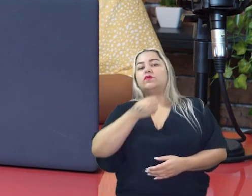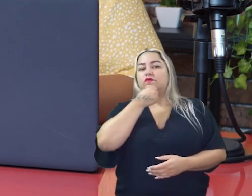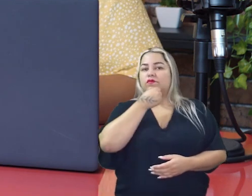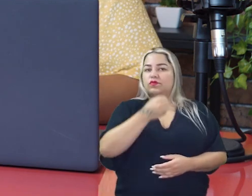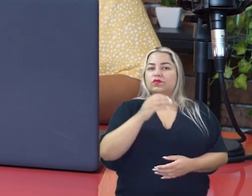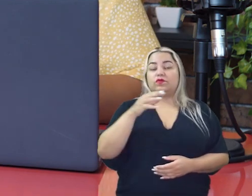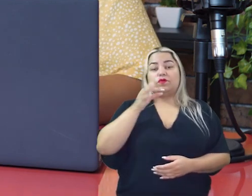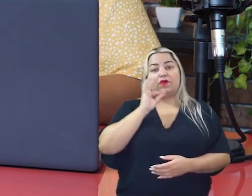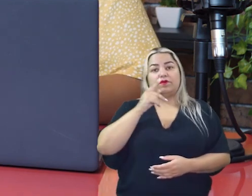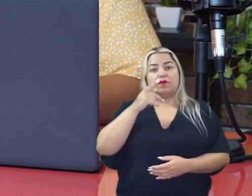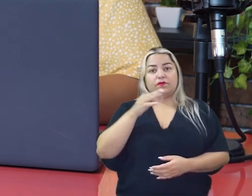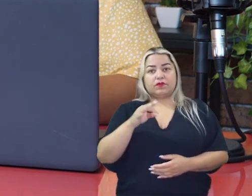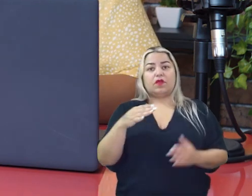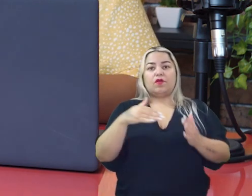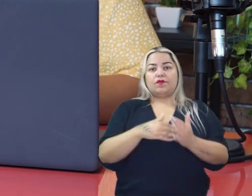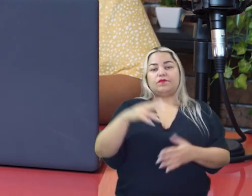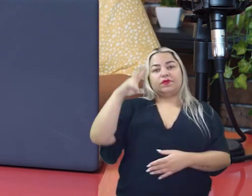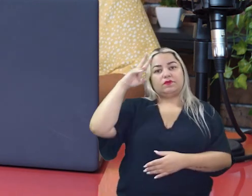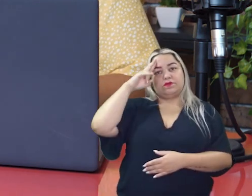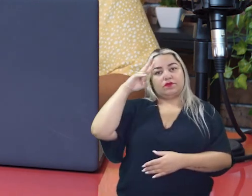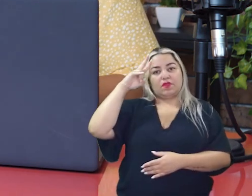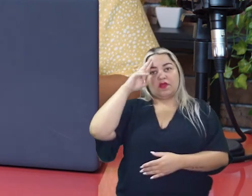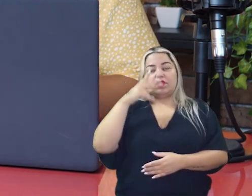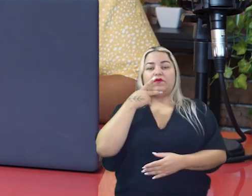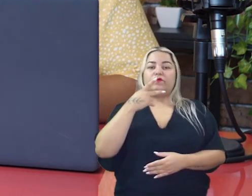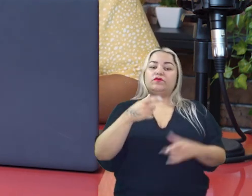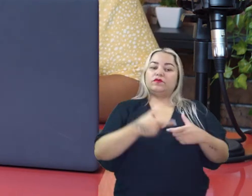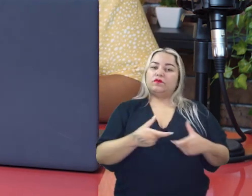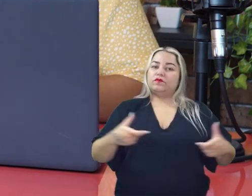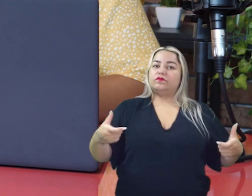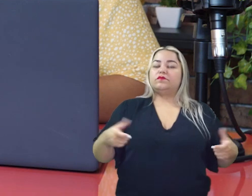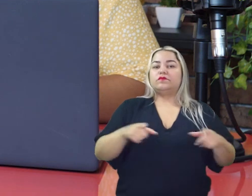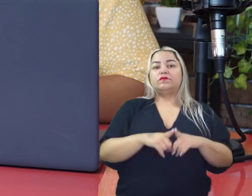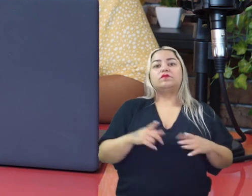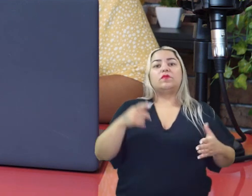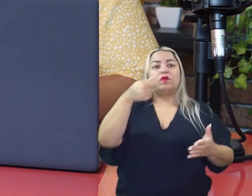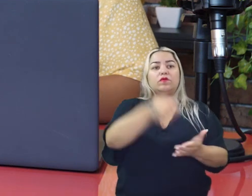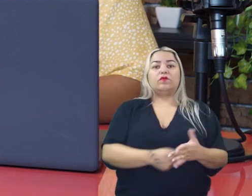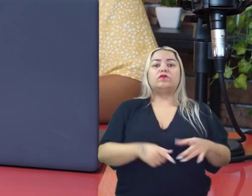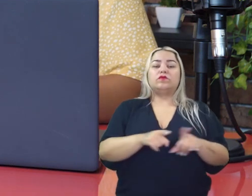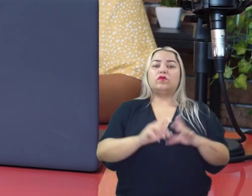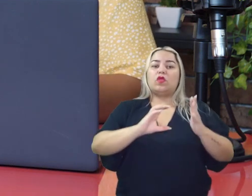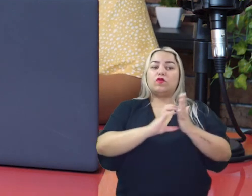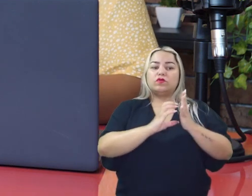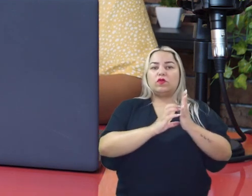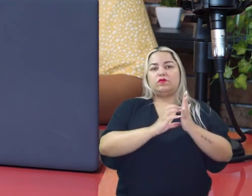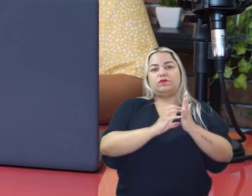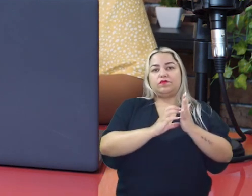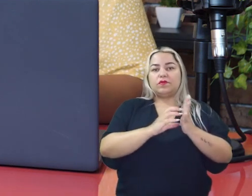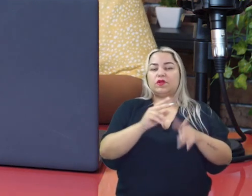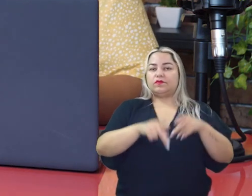foi entrevistada no Café PT da última segunda-feira. Ela falou sobre a ampliação da garantia de vagas nos